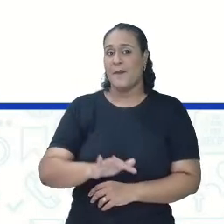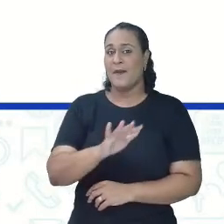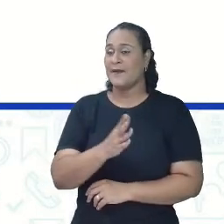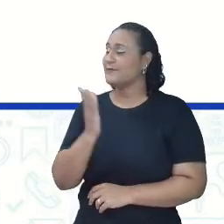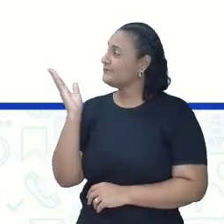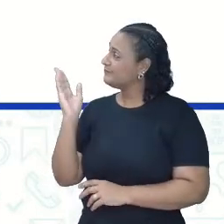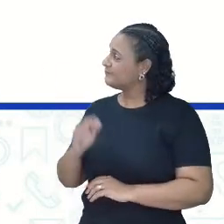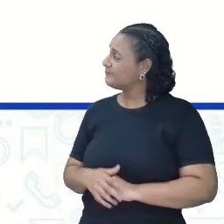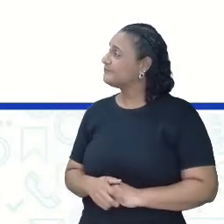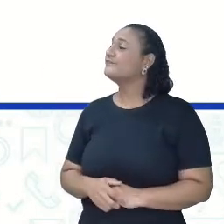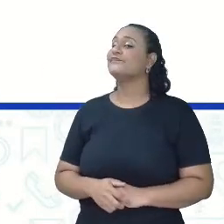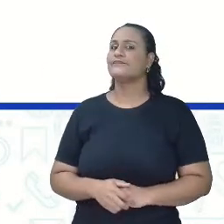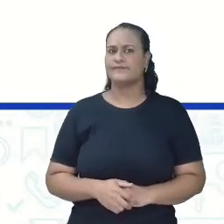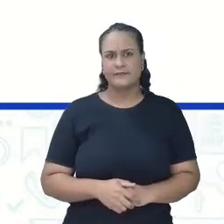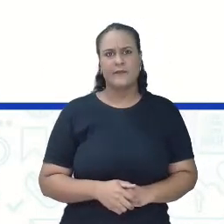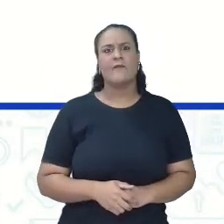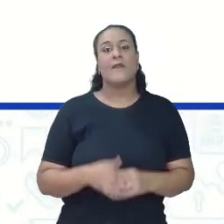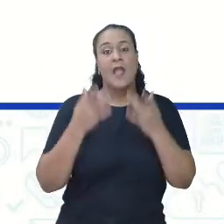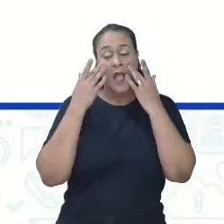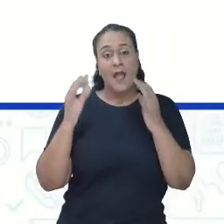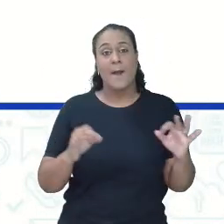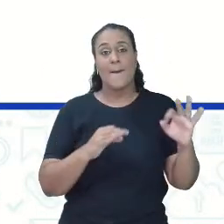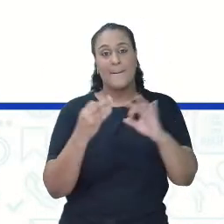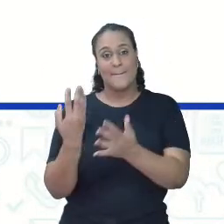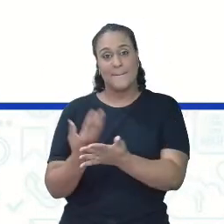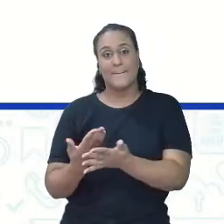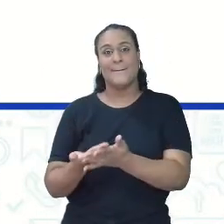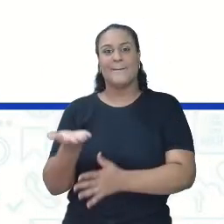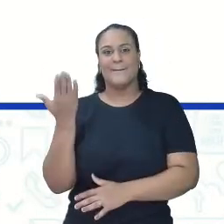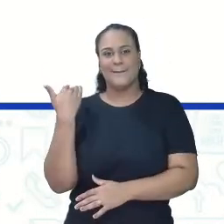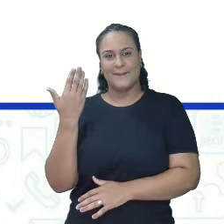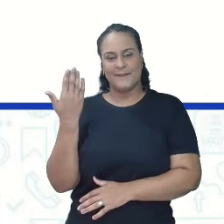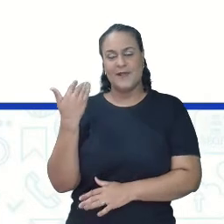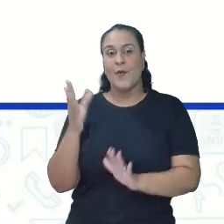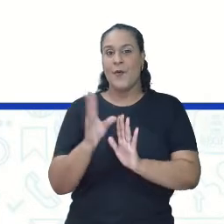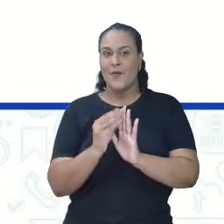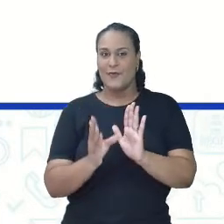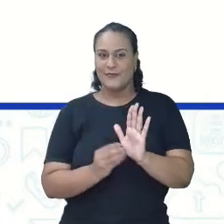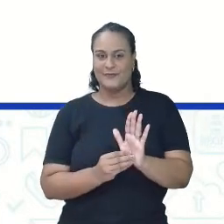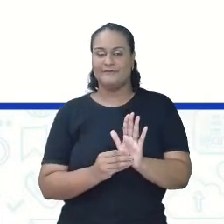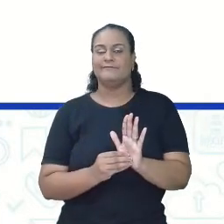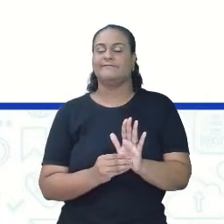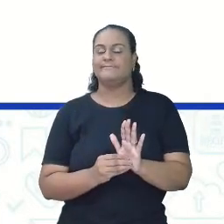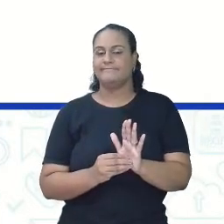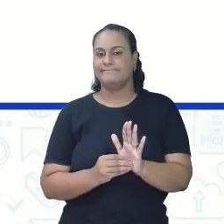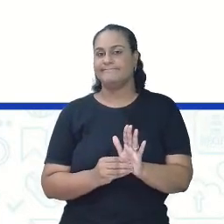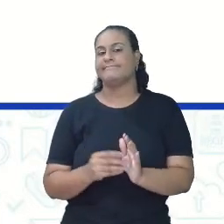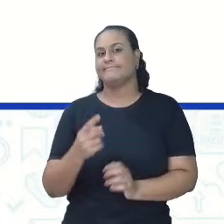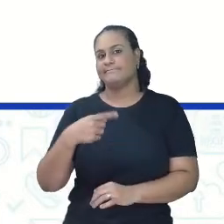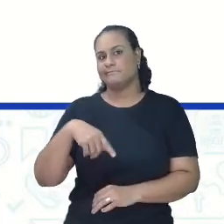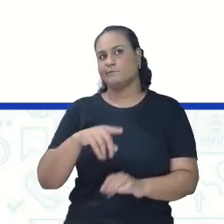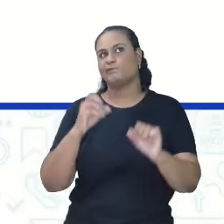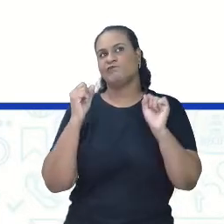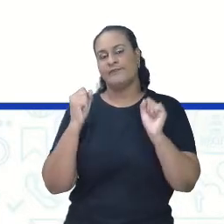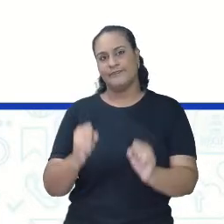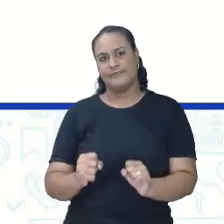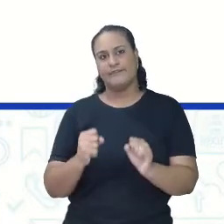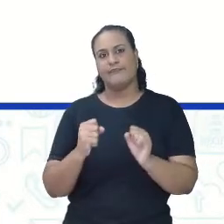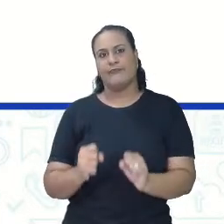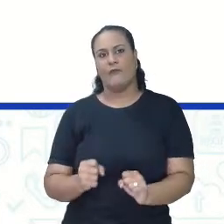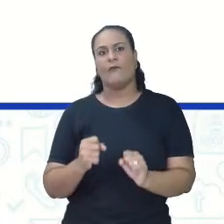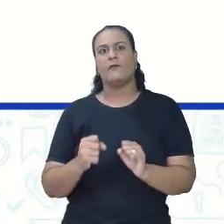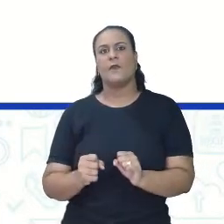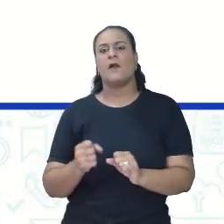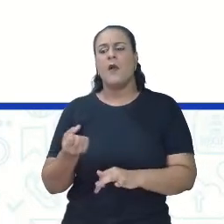certo? Através das aulas passadas, né, que a gente vivenciou aqui, certo? Com o Briane também. E aí você pode fazer